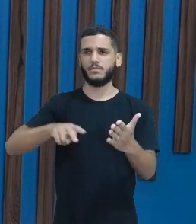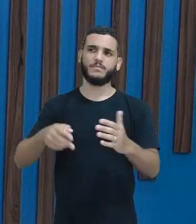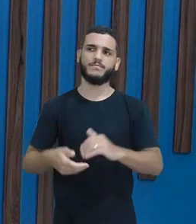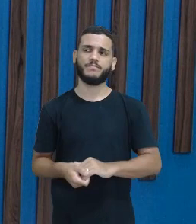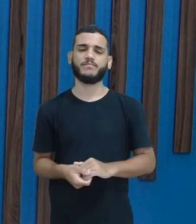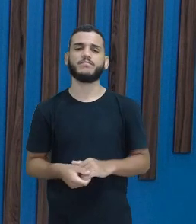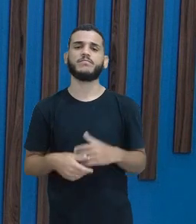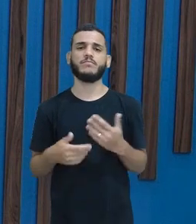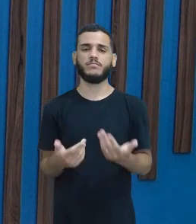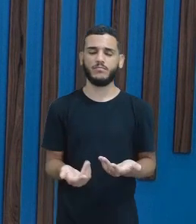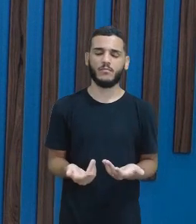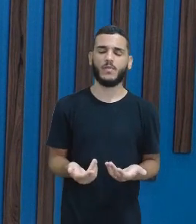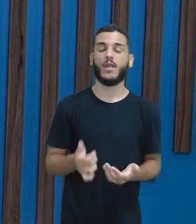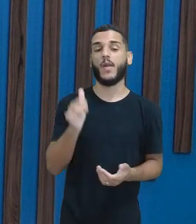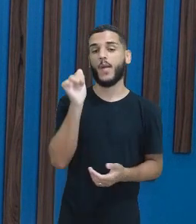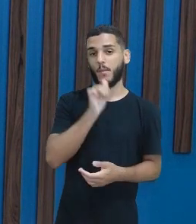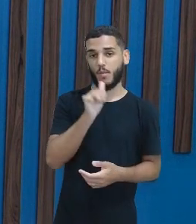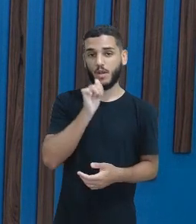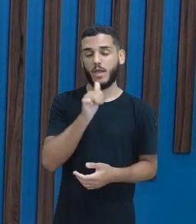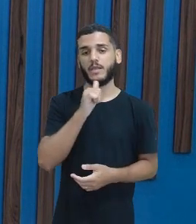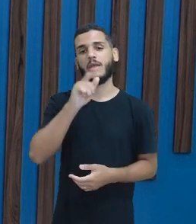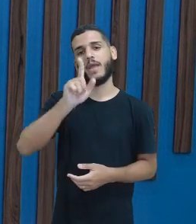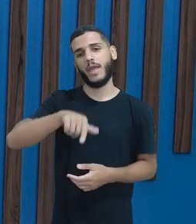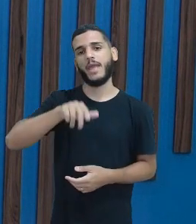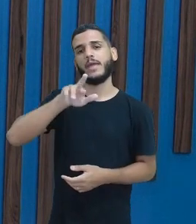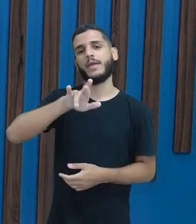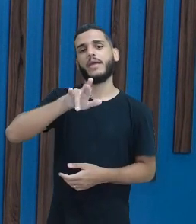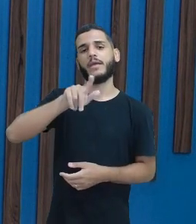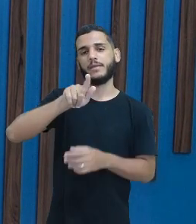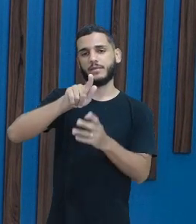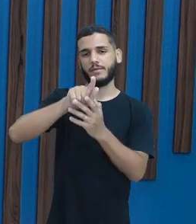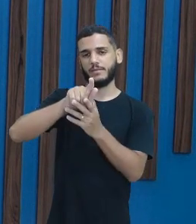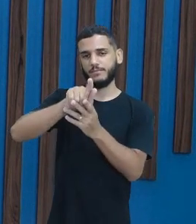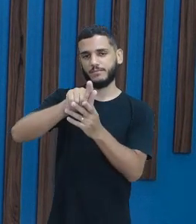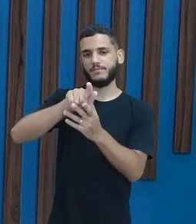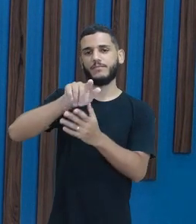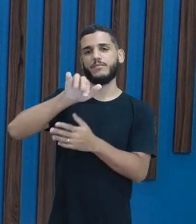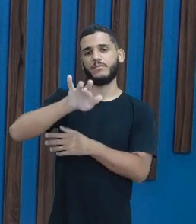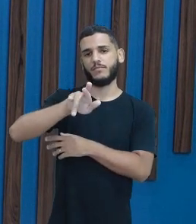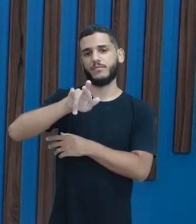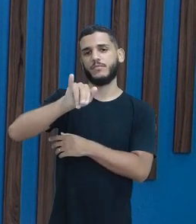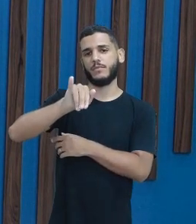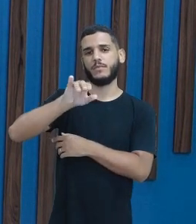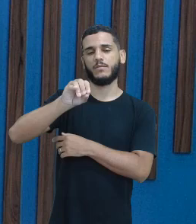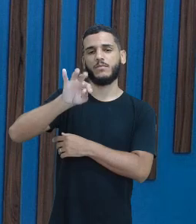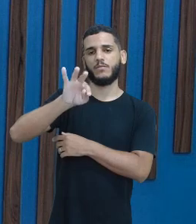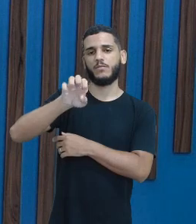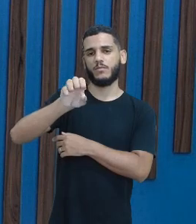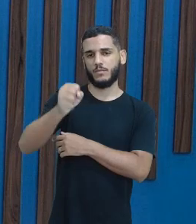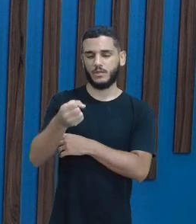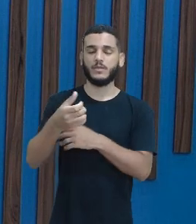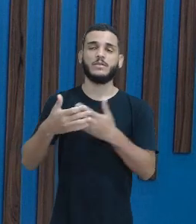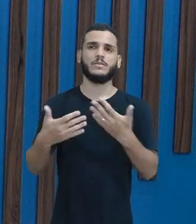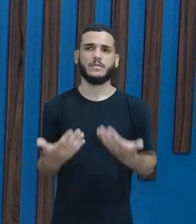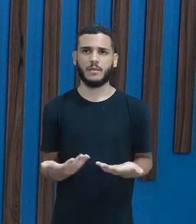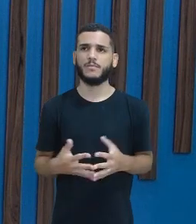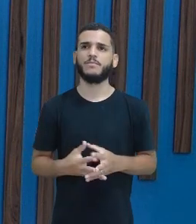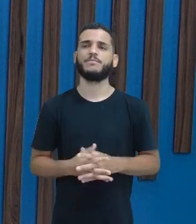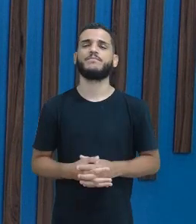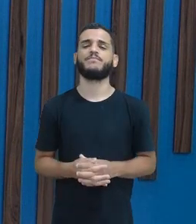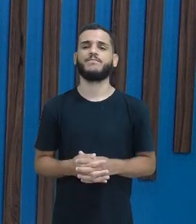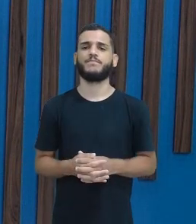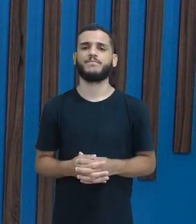E no caso das mulheres, griotes. Tá bom? Vem